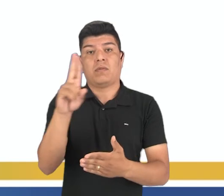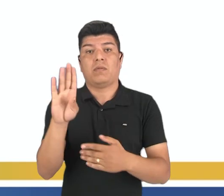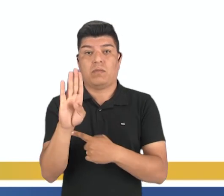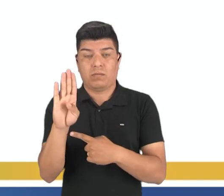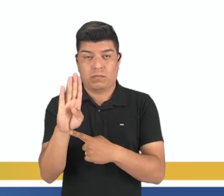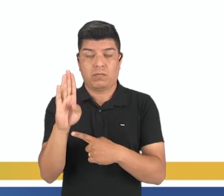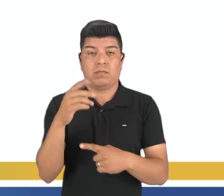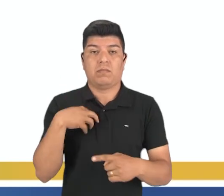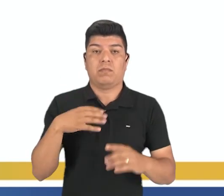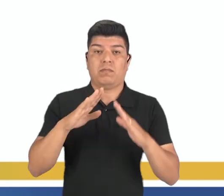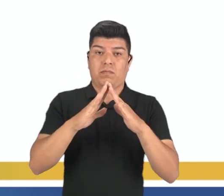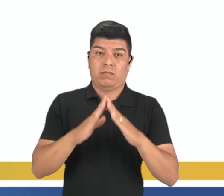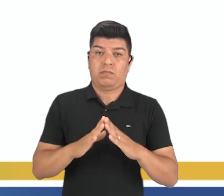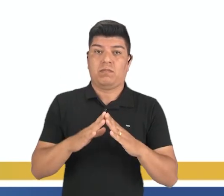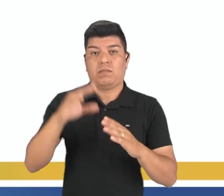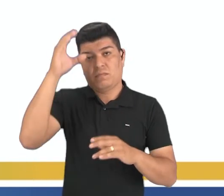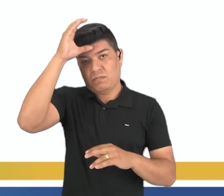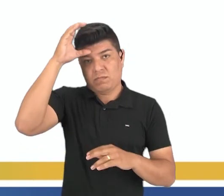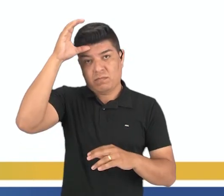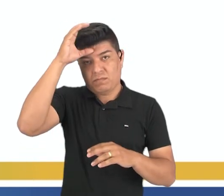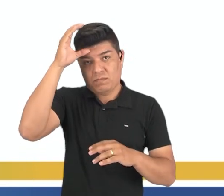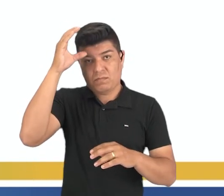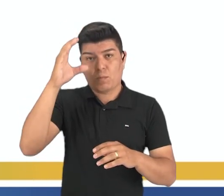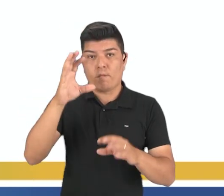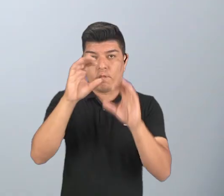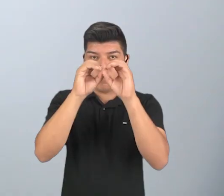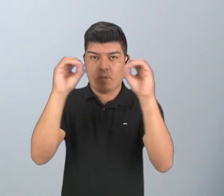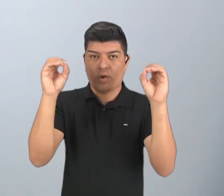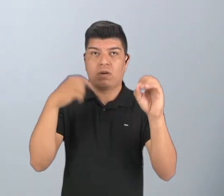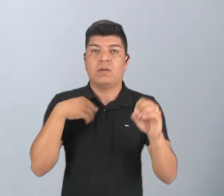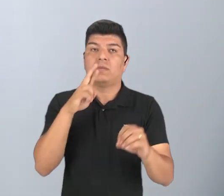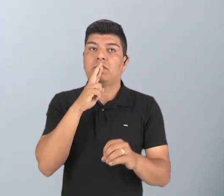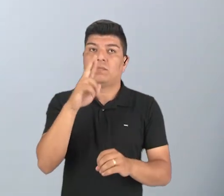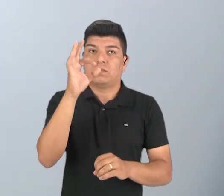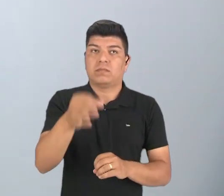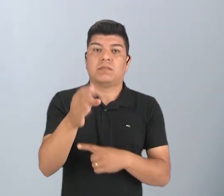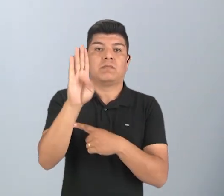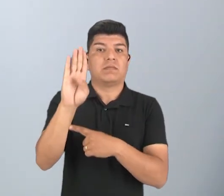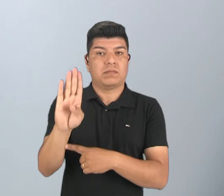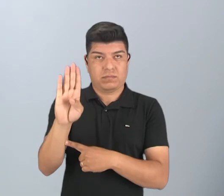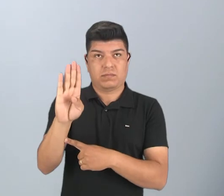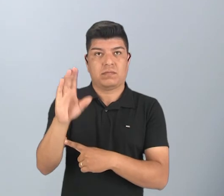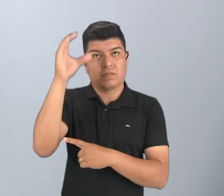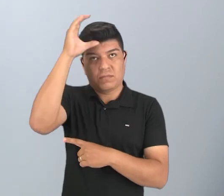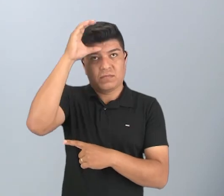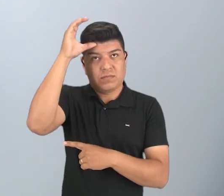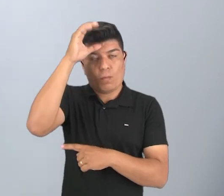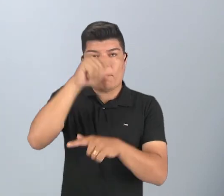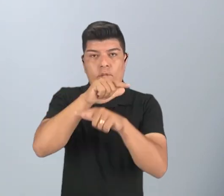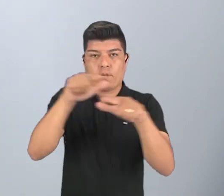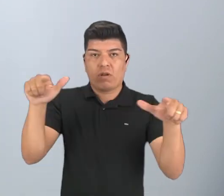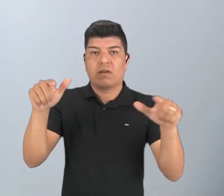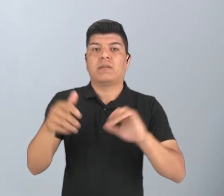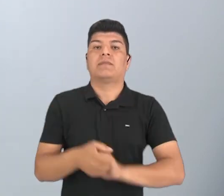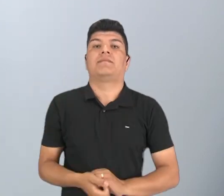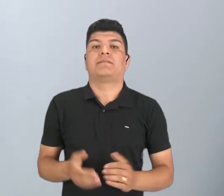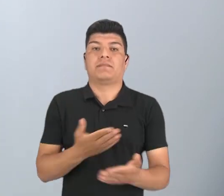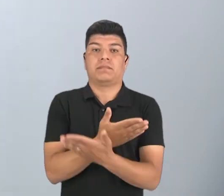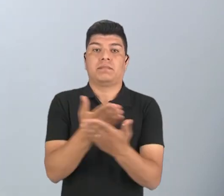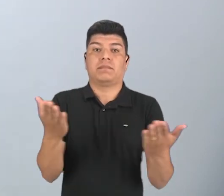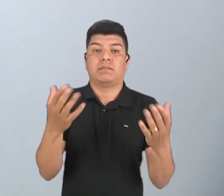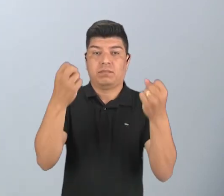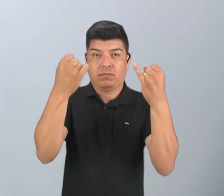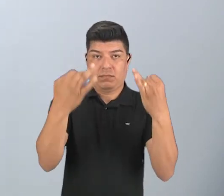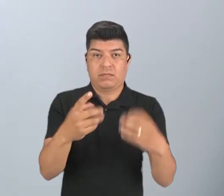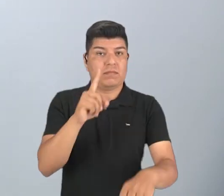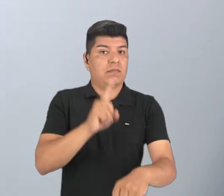B, ficaria com a consciência limpa? Então a resposta seria letra B, consciência limpa. Então, pessoal, quando nós